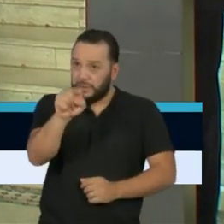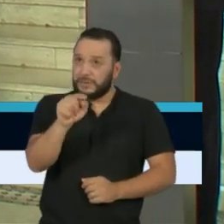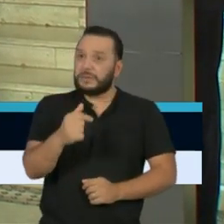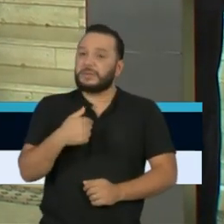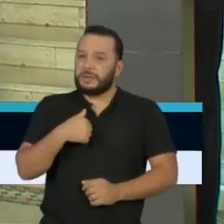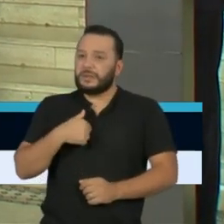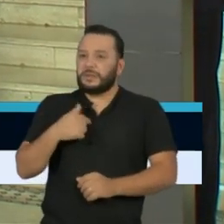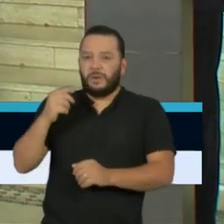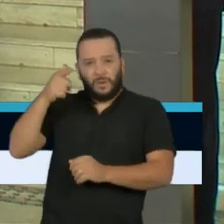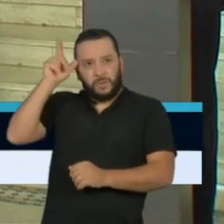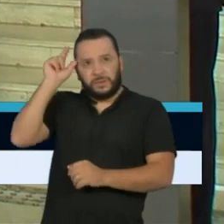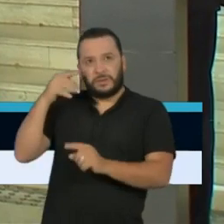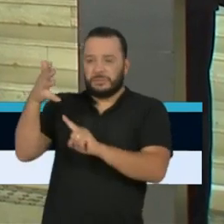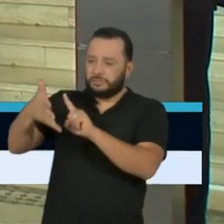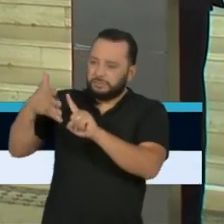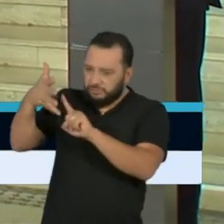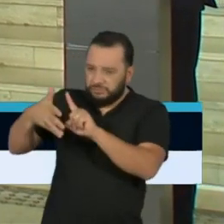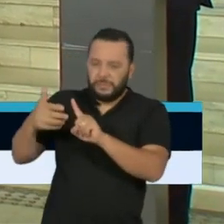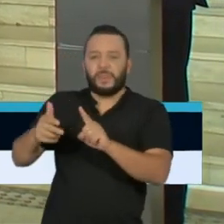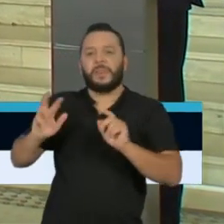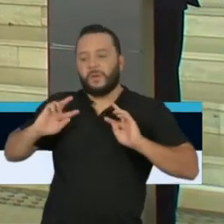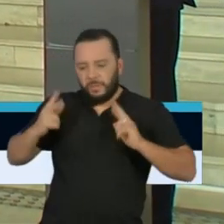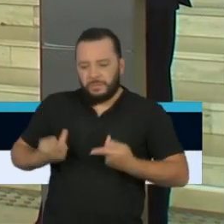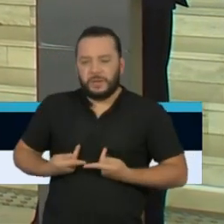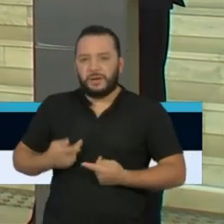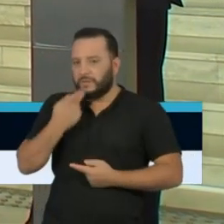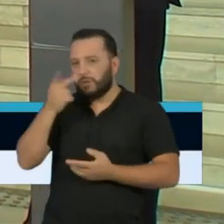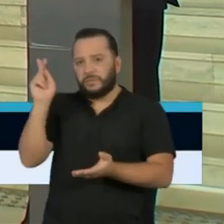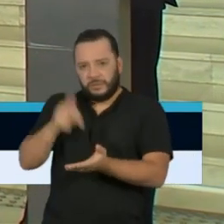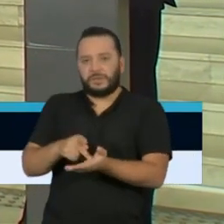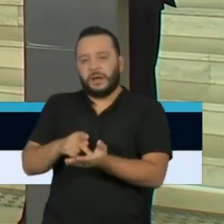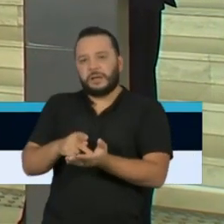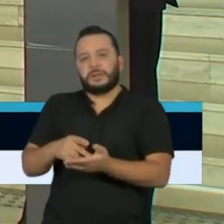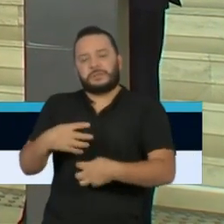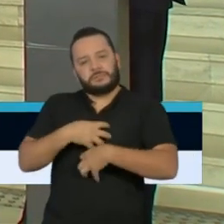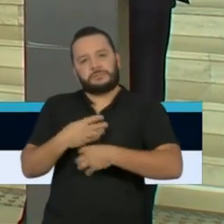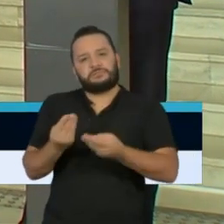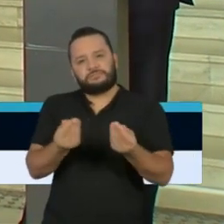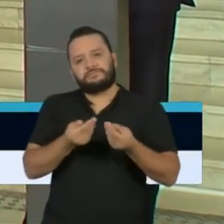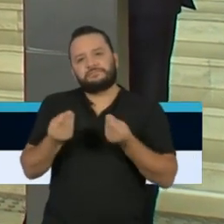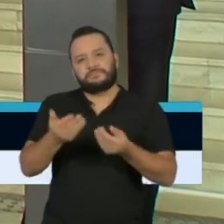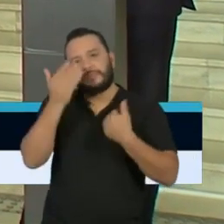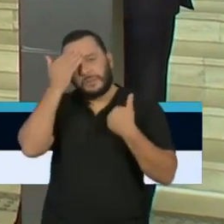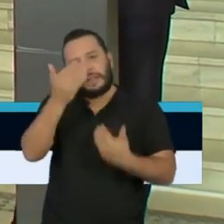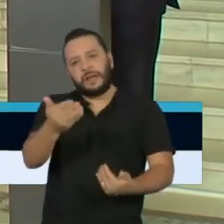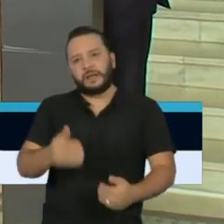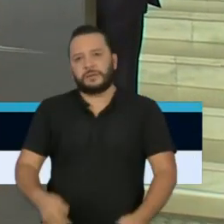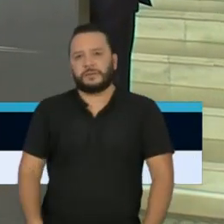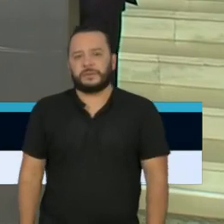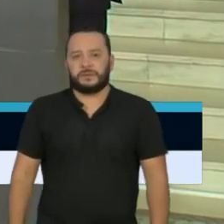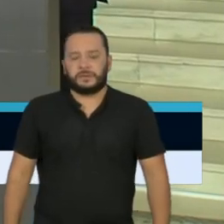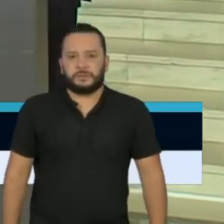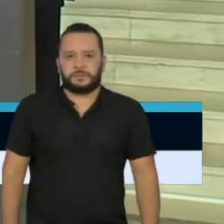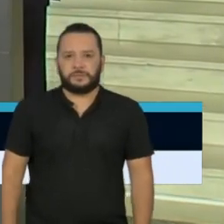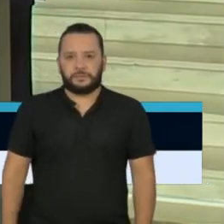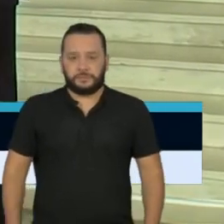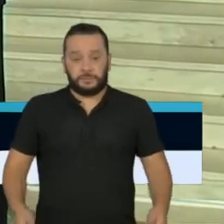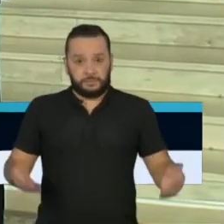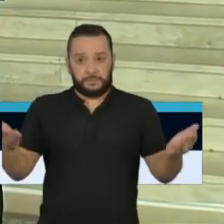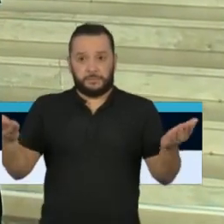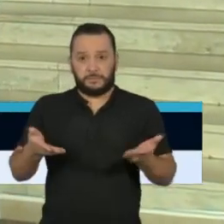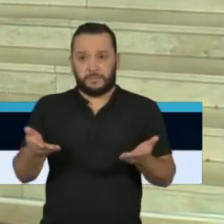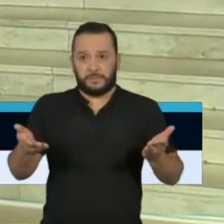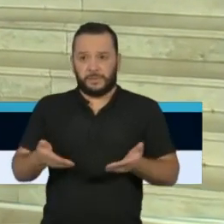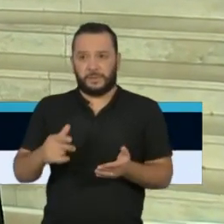um depoimento humano, sincero e sensibilizador. Muito obrigado. Vamos agora às perguntas,